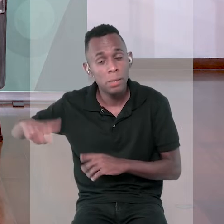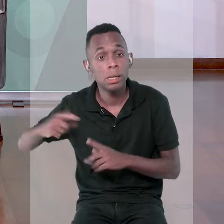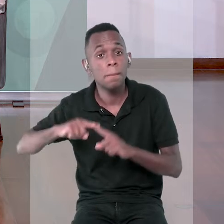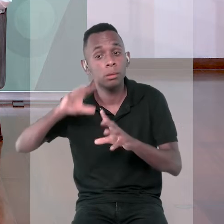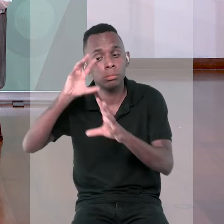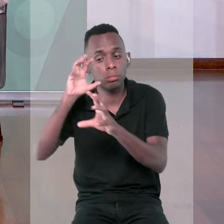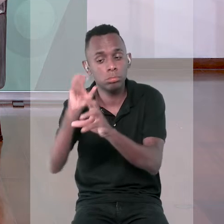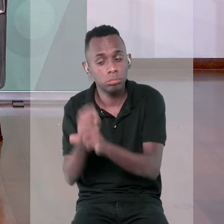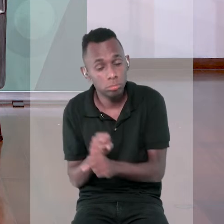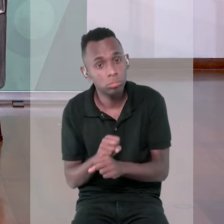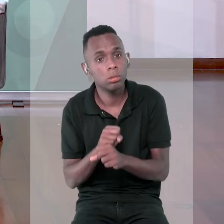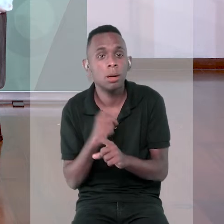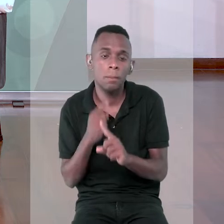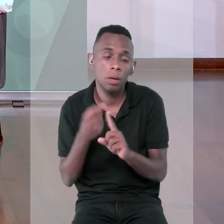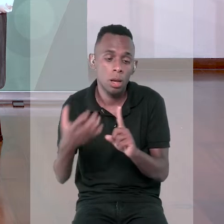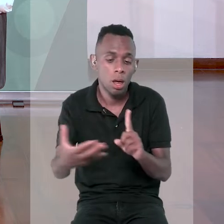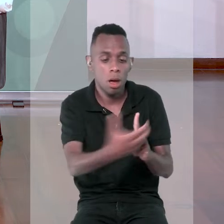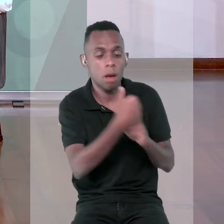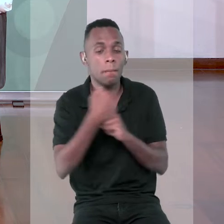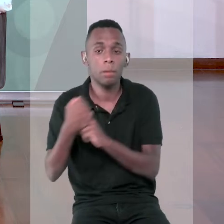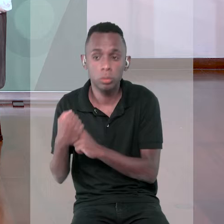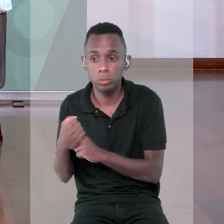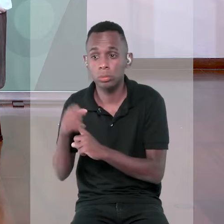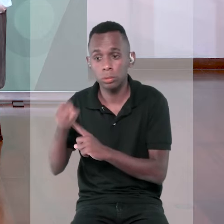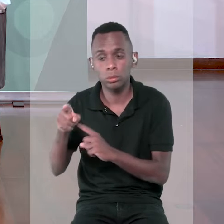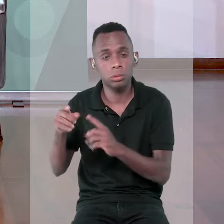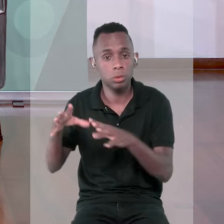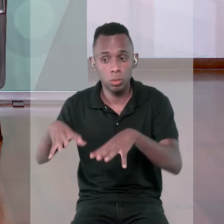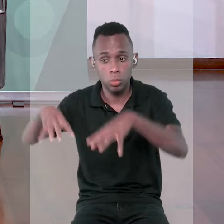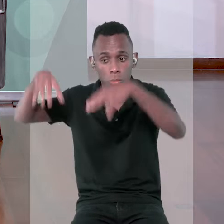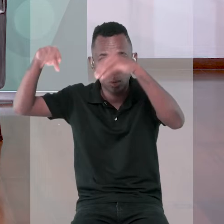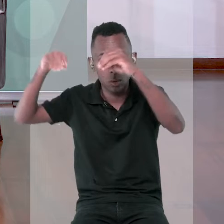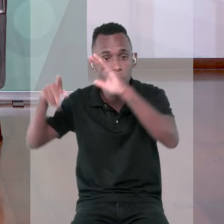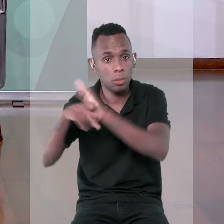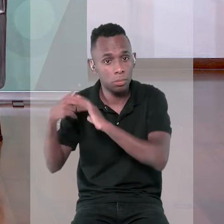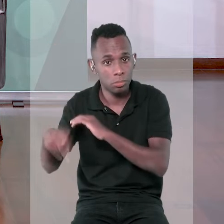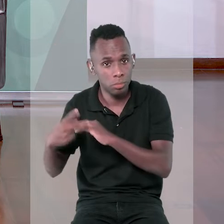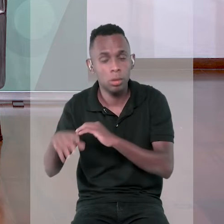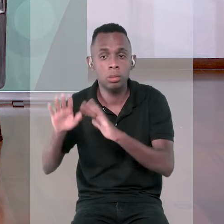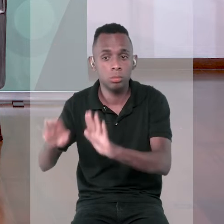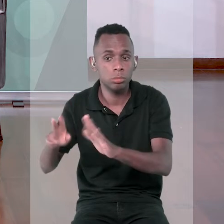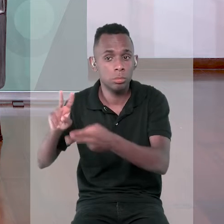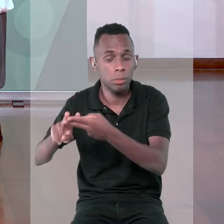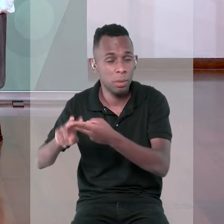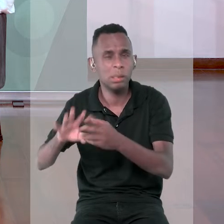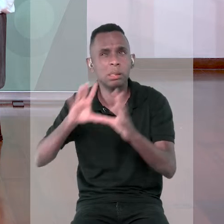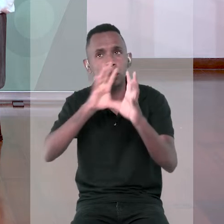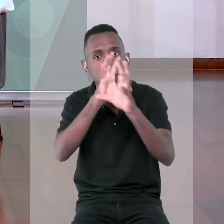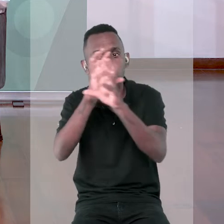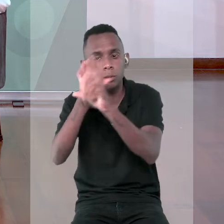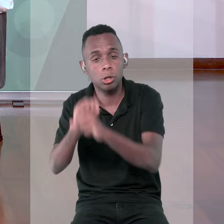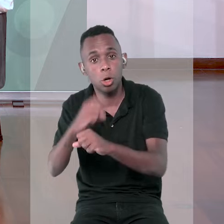total da prisão dela, porque ela foi capturada e foi levada para o castelo do Conde de Luxemburgo, e ela ficou um tempo lá. Então, no total, foi 1